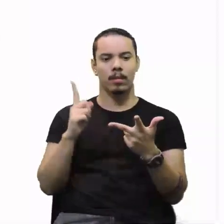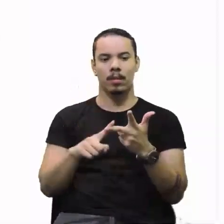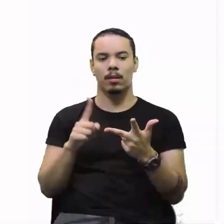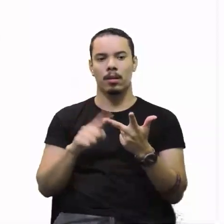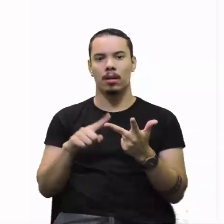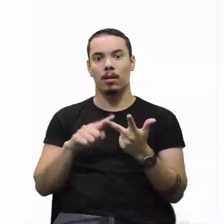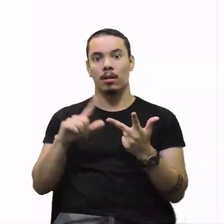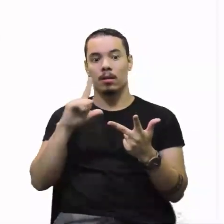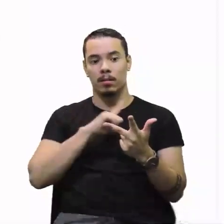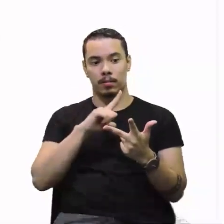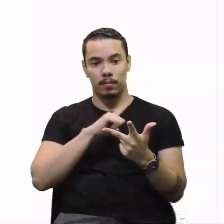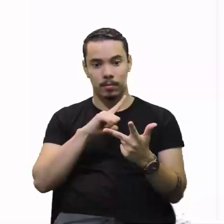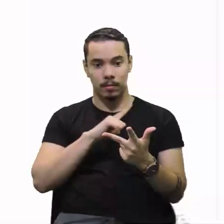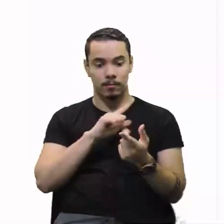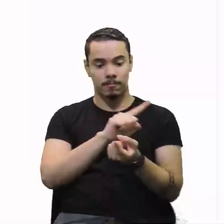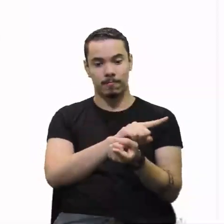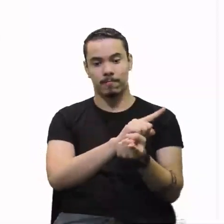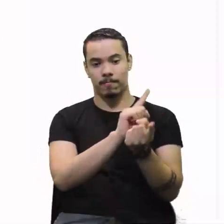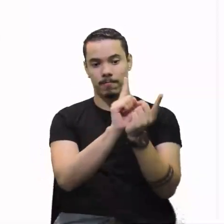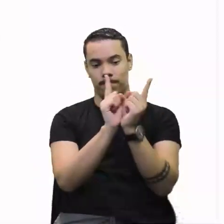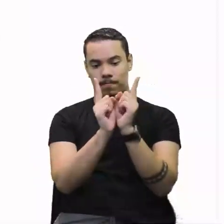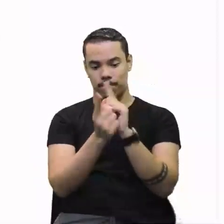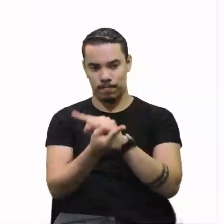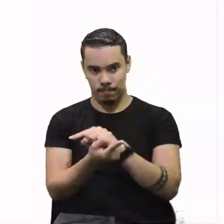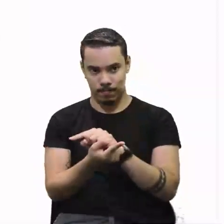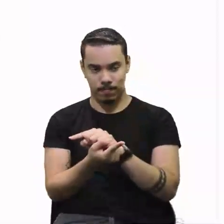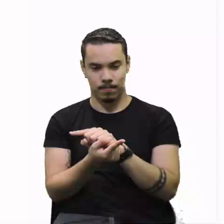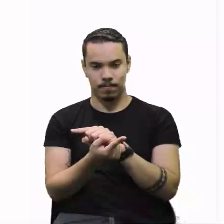terem intensidades inversas,